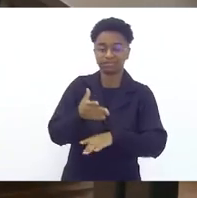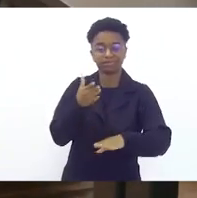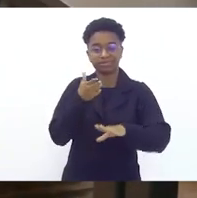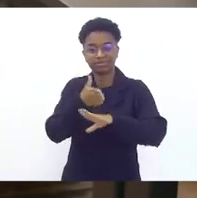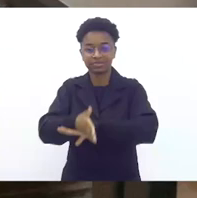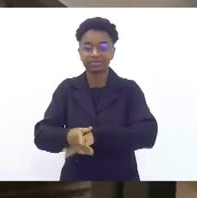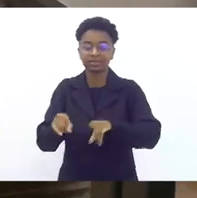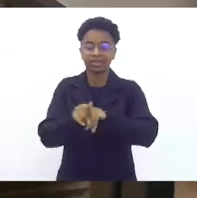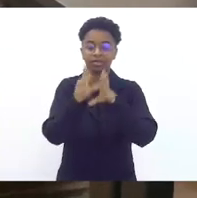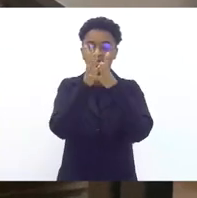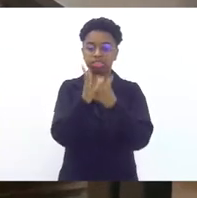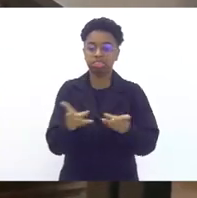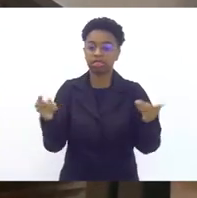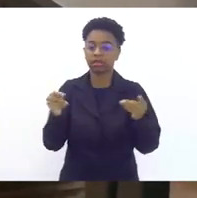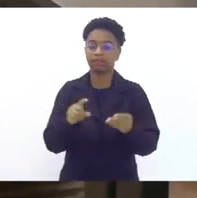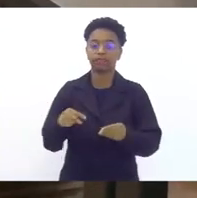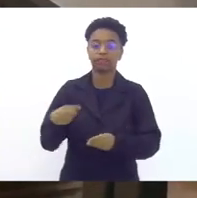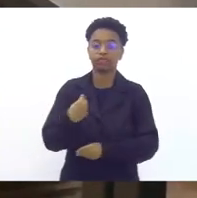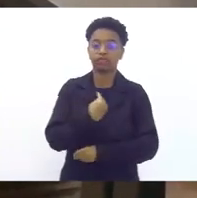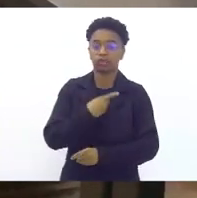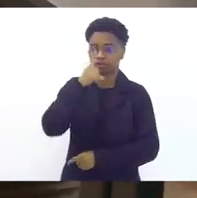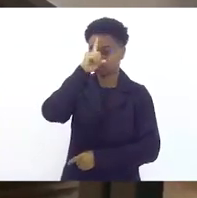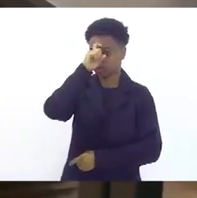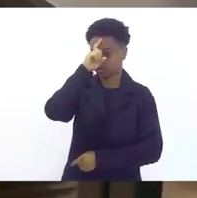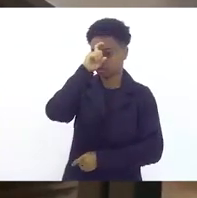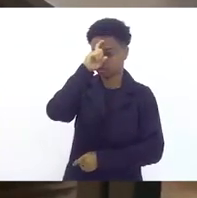da extinção do nosso hospital